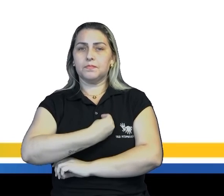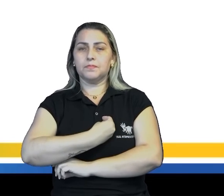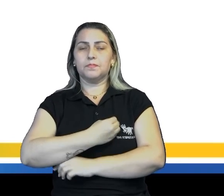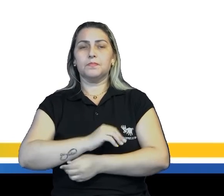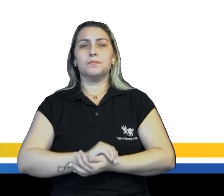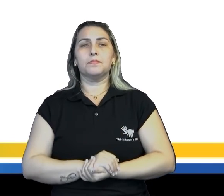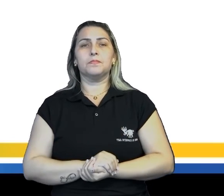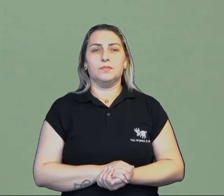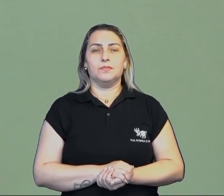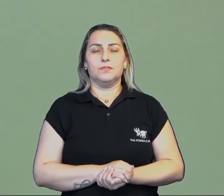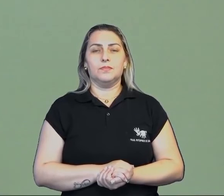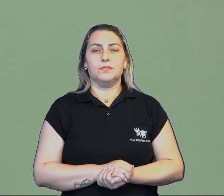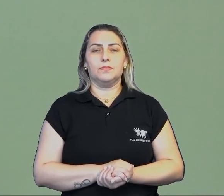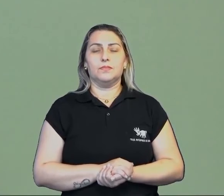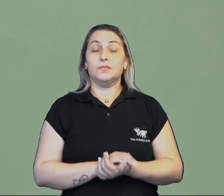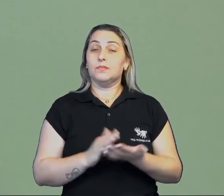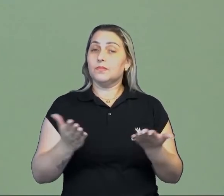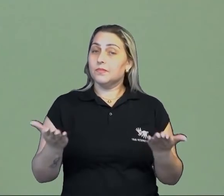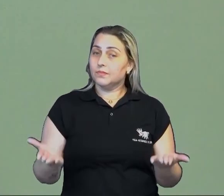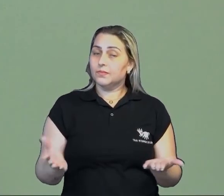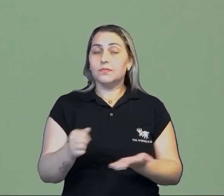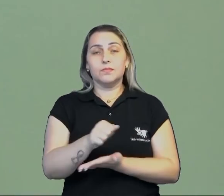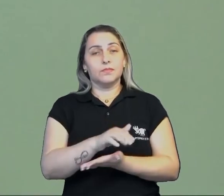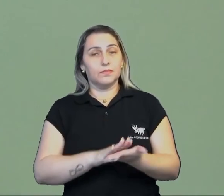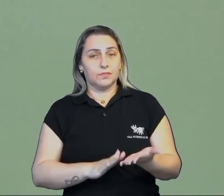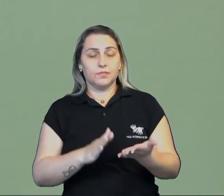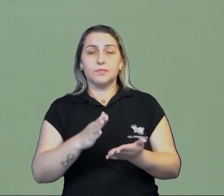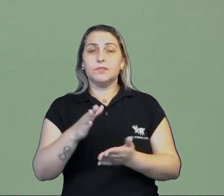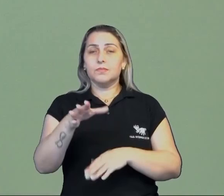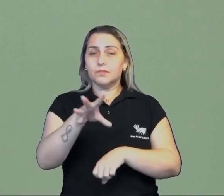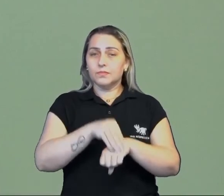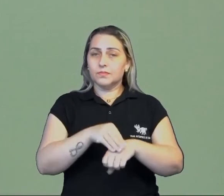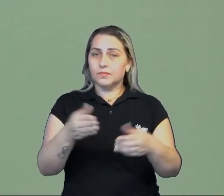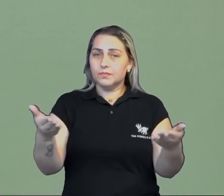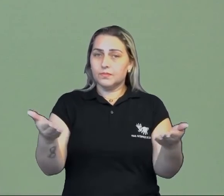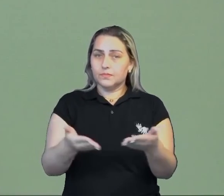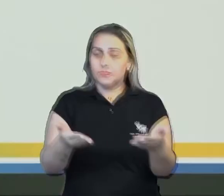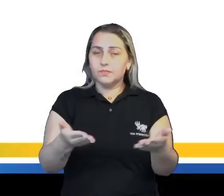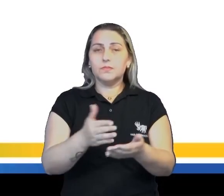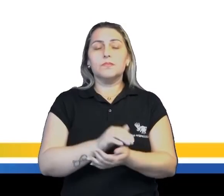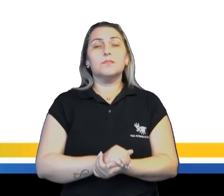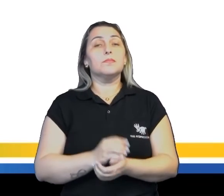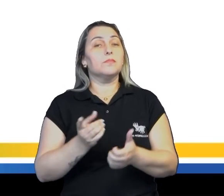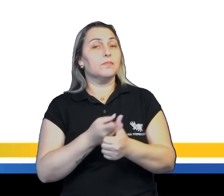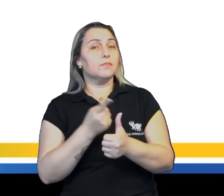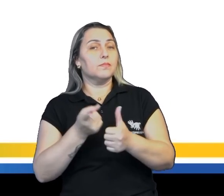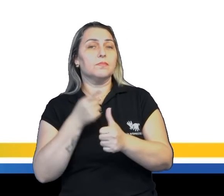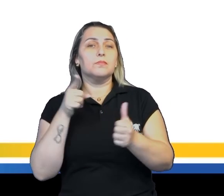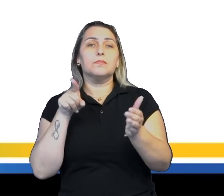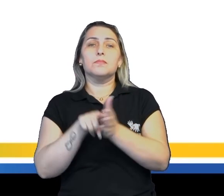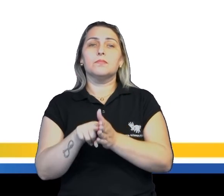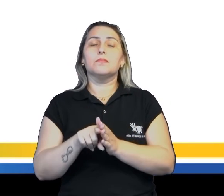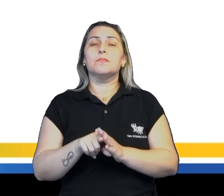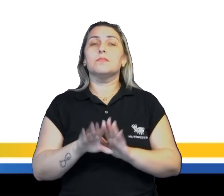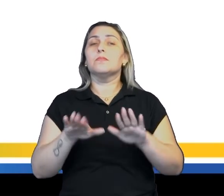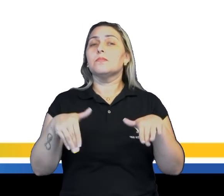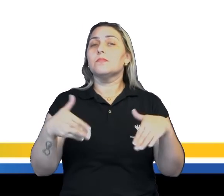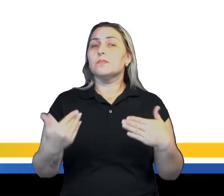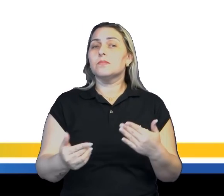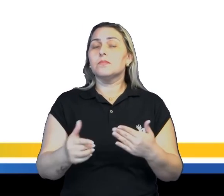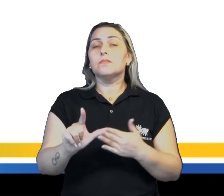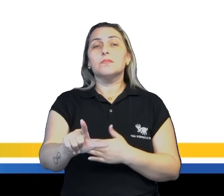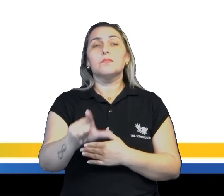áreas da sua vida. E aí, vamos exercitar o conhecimento de hoje? Primeira questão.